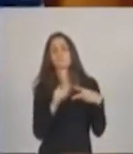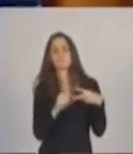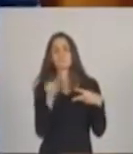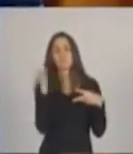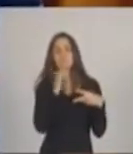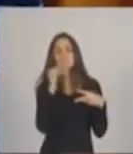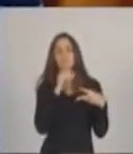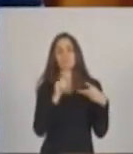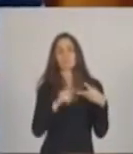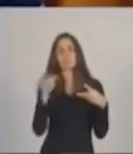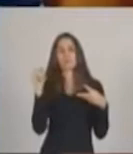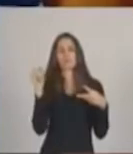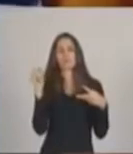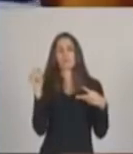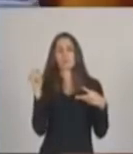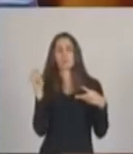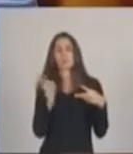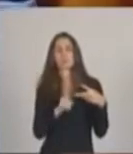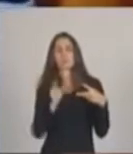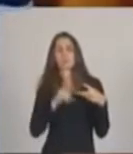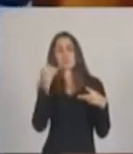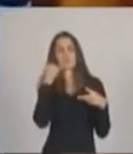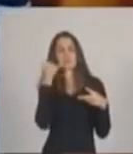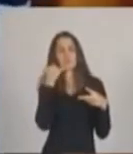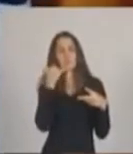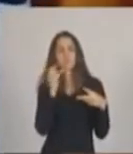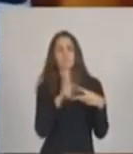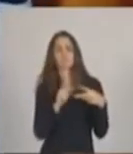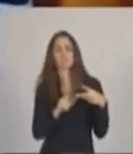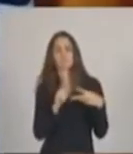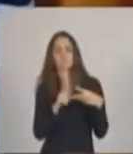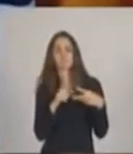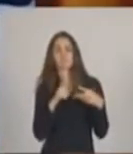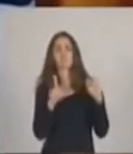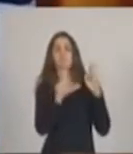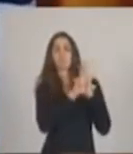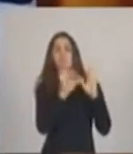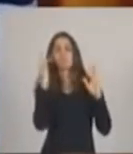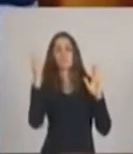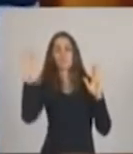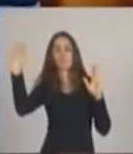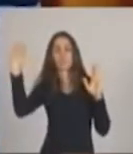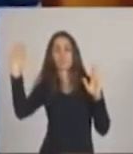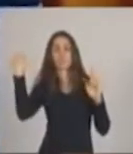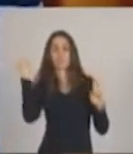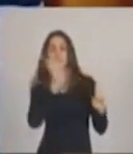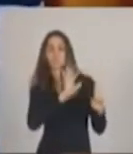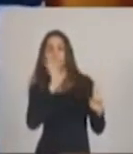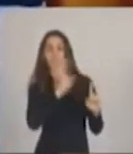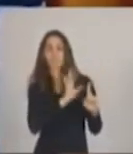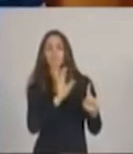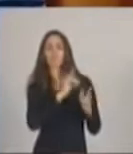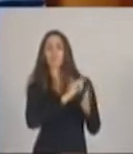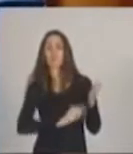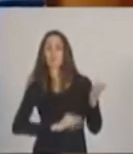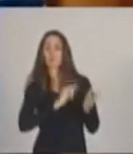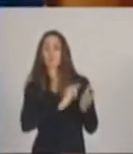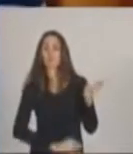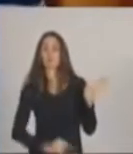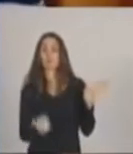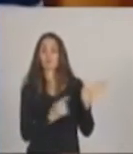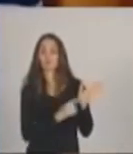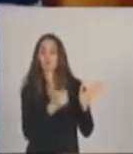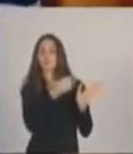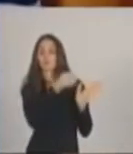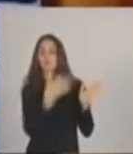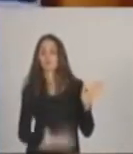sofrem influência clara da legislação federal. Inclusive, cita no documento deles